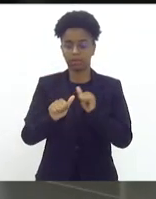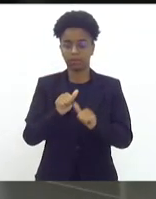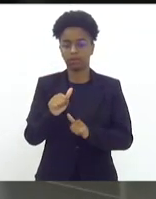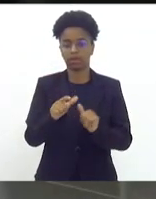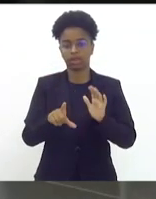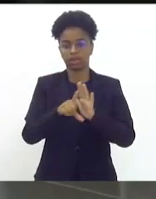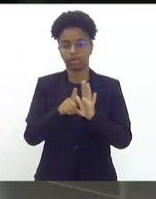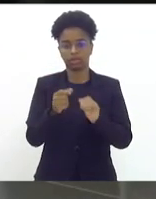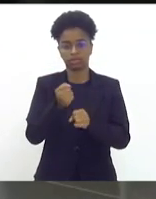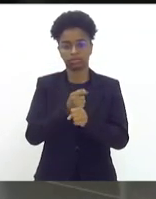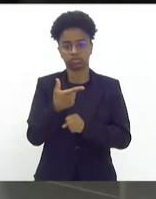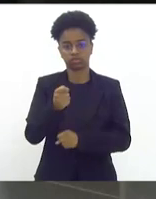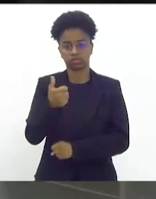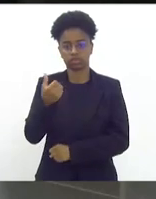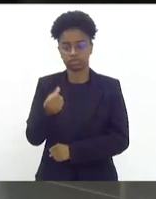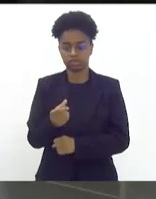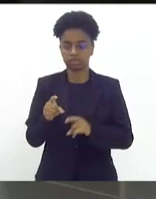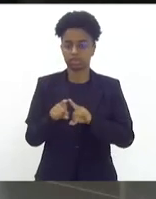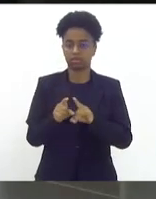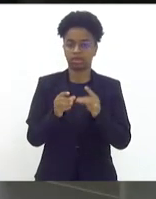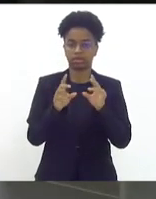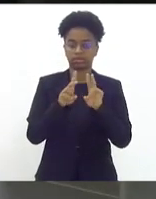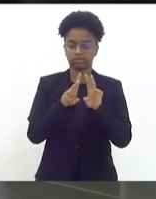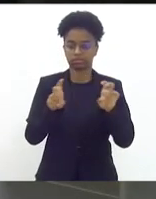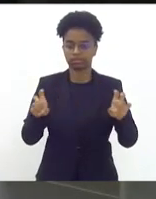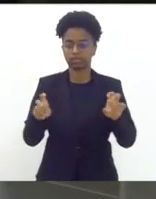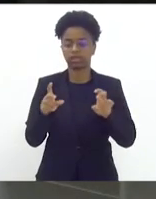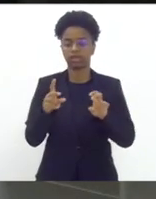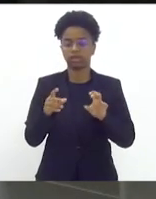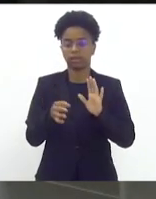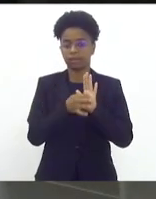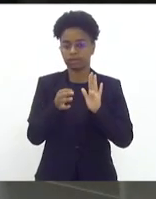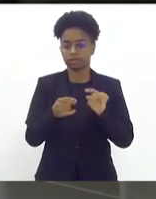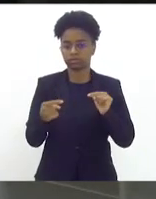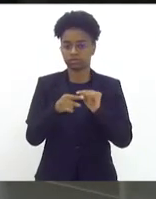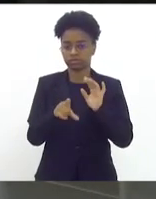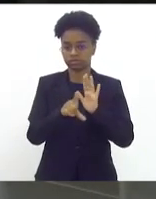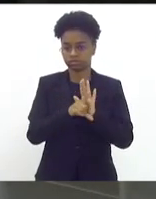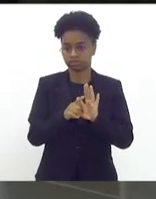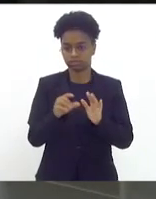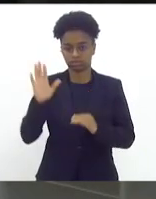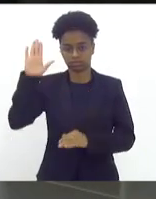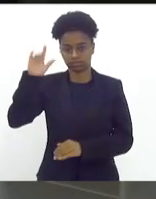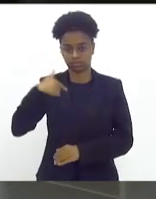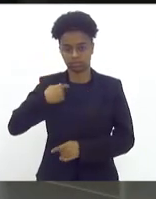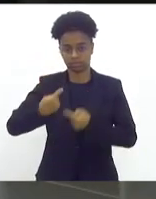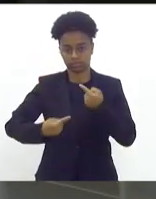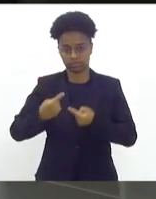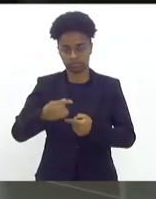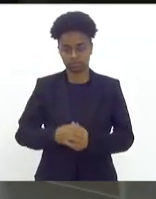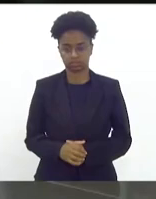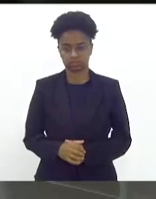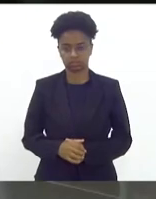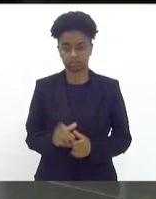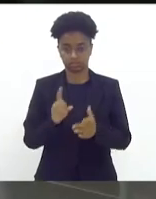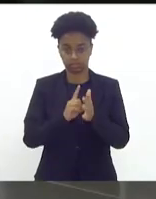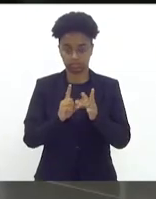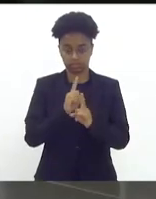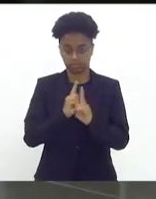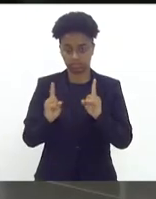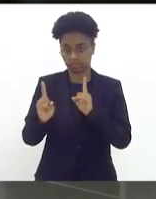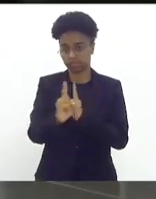junho de 2016, na forma em que menciona, parecer é pela legalidade. Pela ordem. Para discutir, senhor presidente. Pela ordem. Para discutir. Pela ordem,